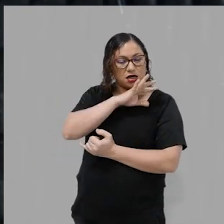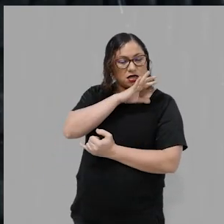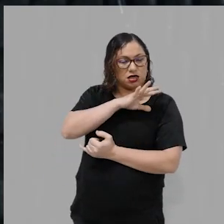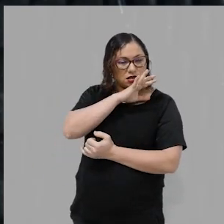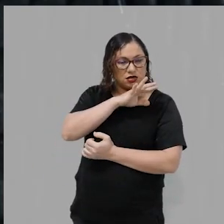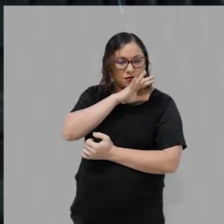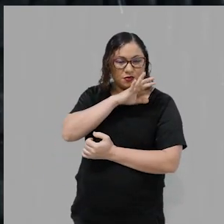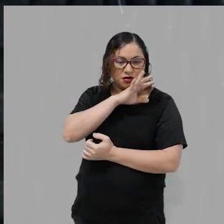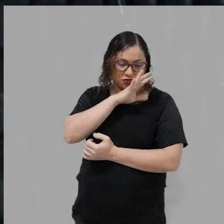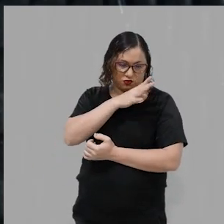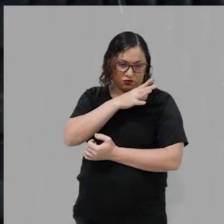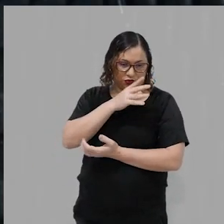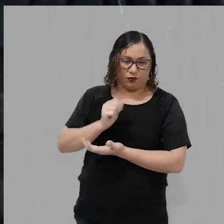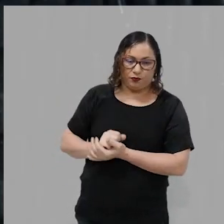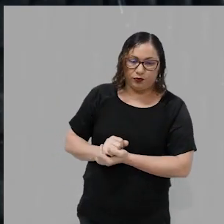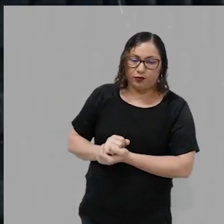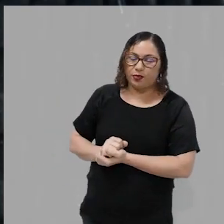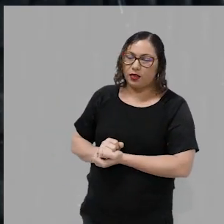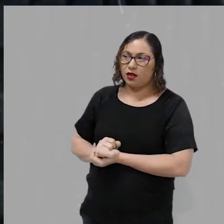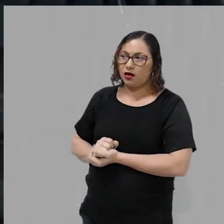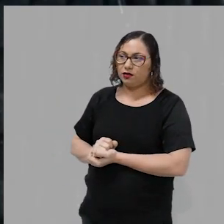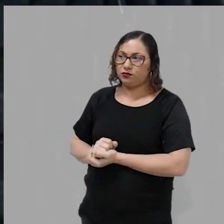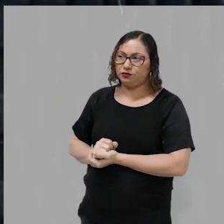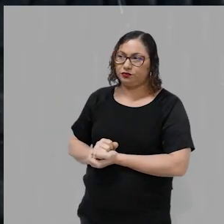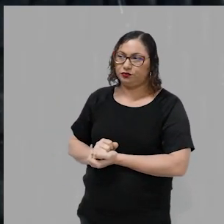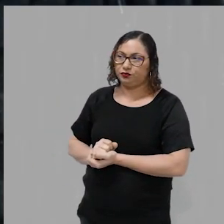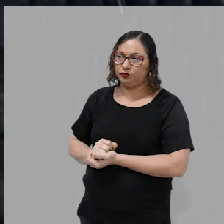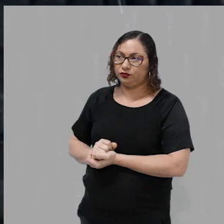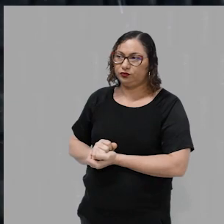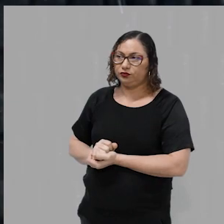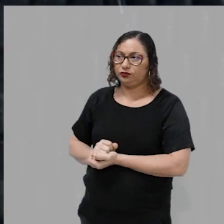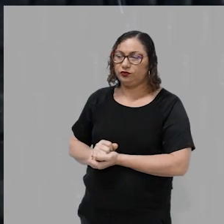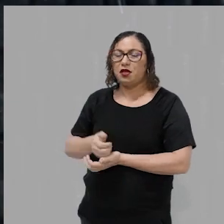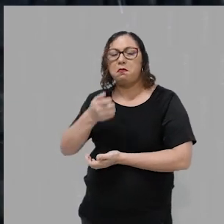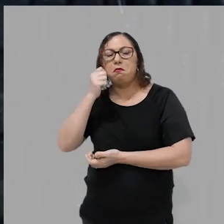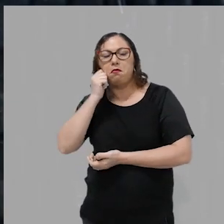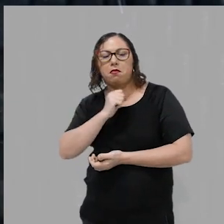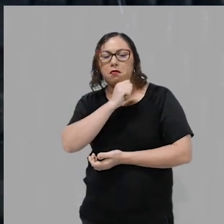causou tanto mal-estar na época. Barbeiro de rua,